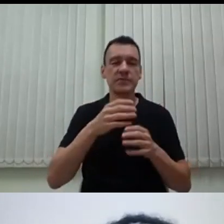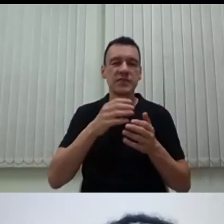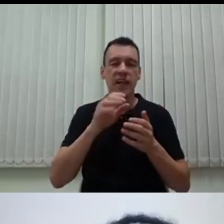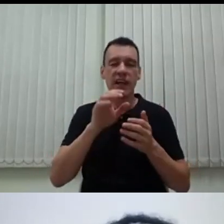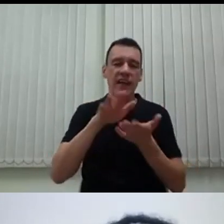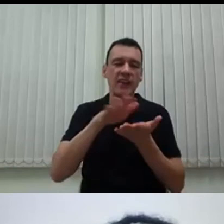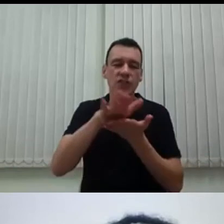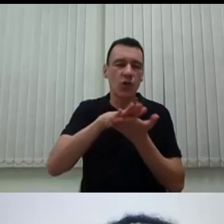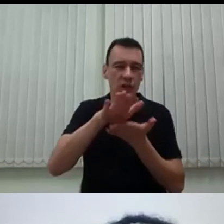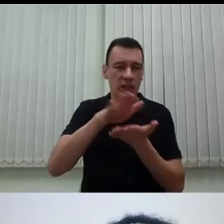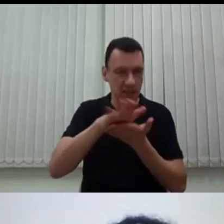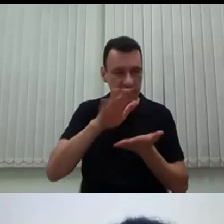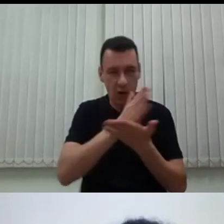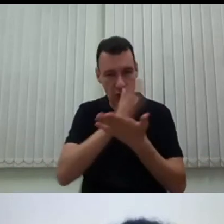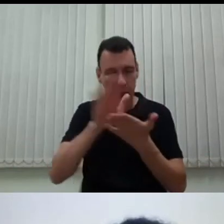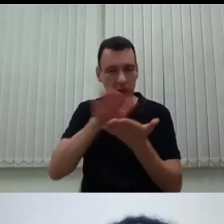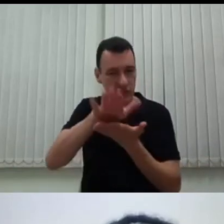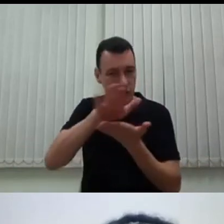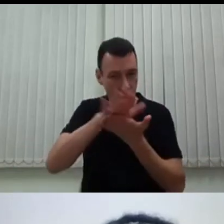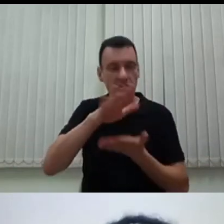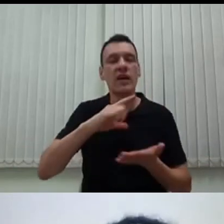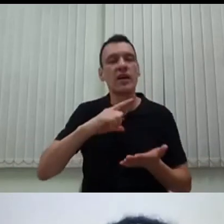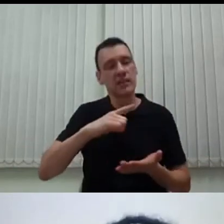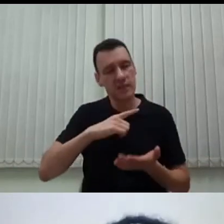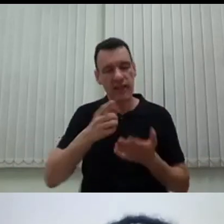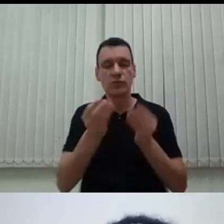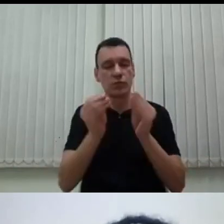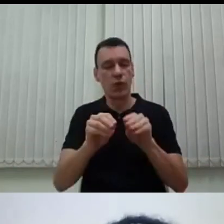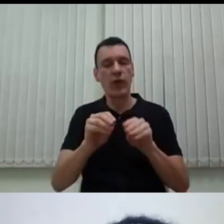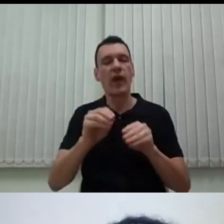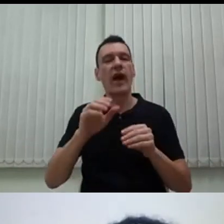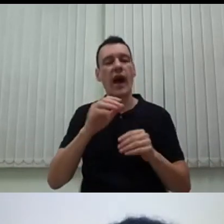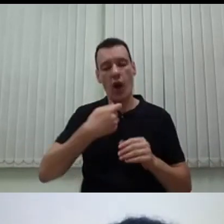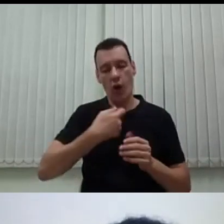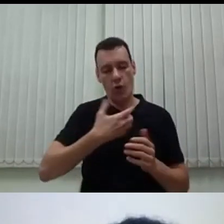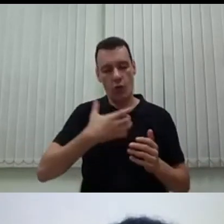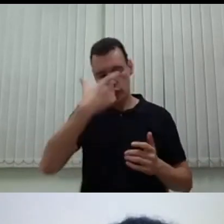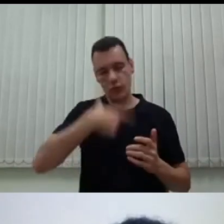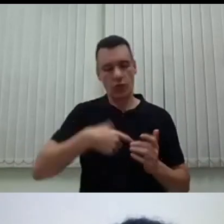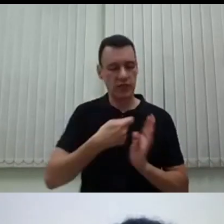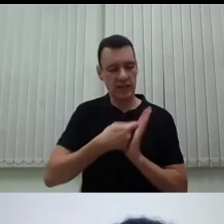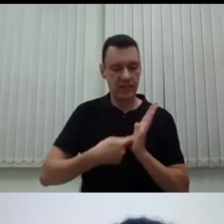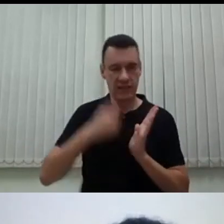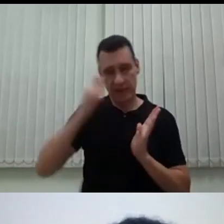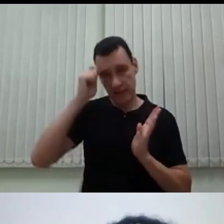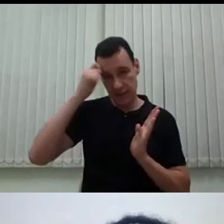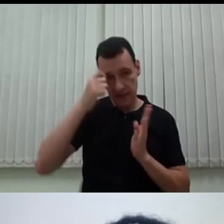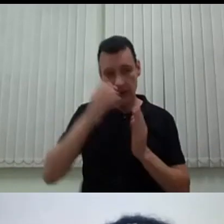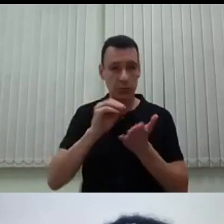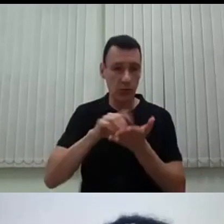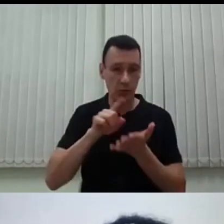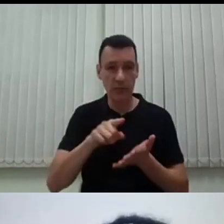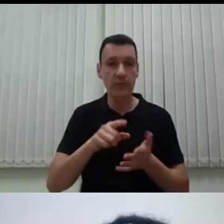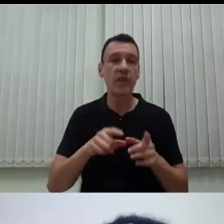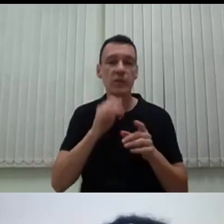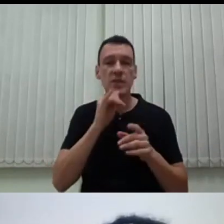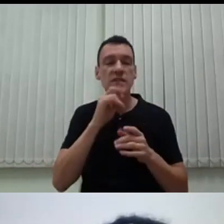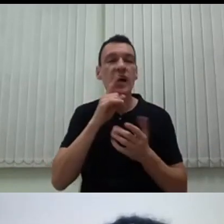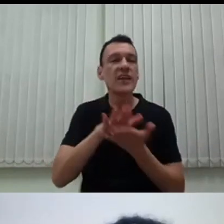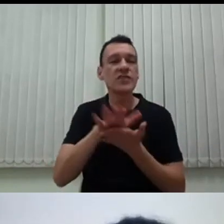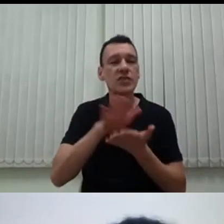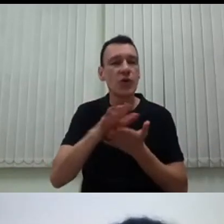negros, às vezes não só, mas publicam autores negros. A Ciclo Contínuo, por exemplo, que é a editora do meu livro,